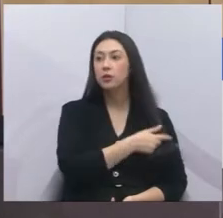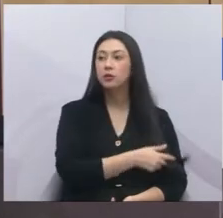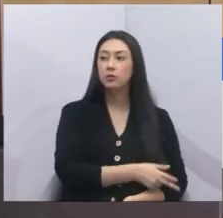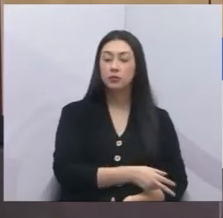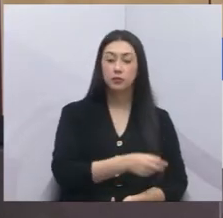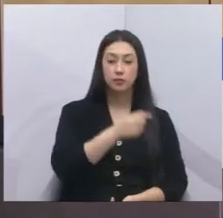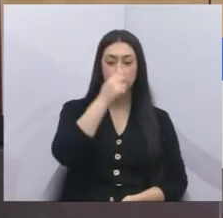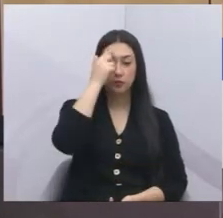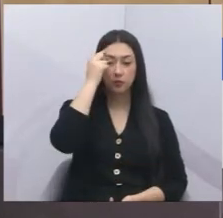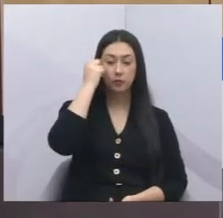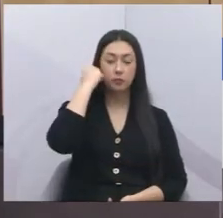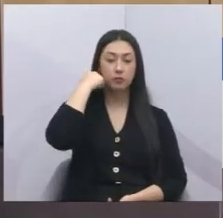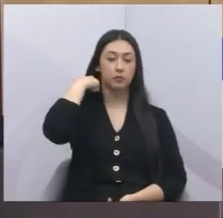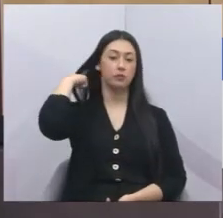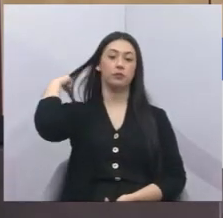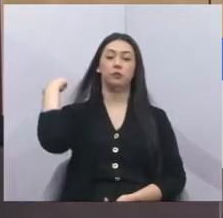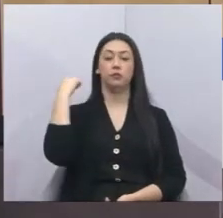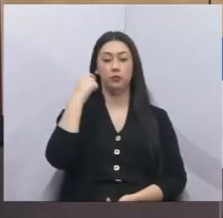Não.